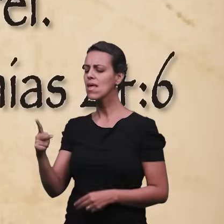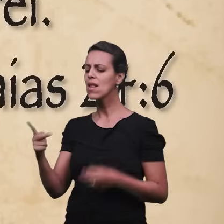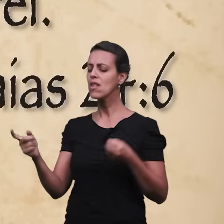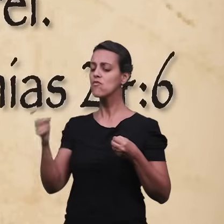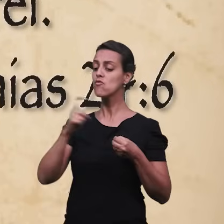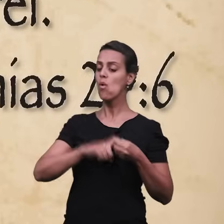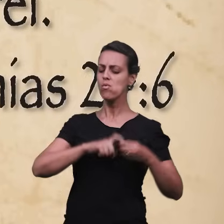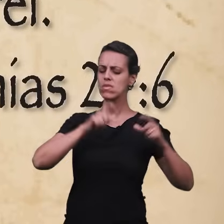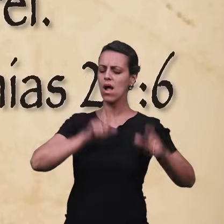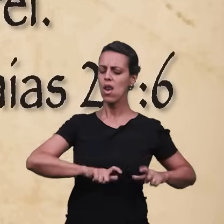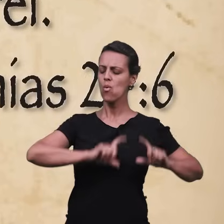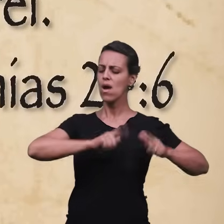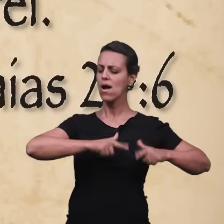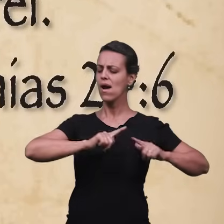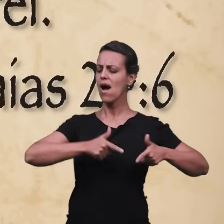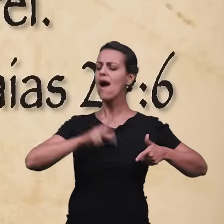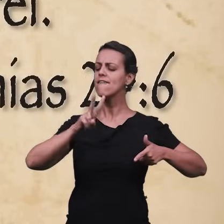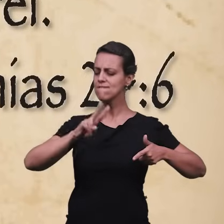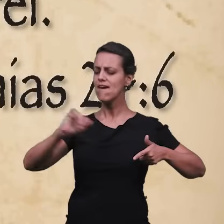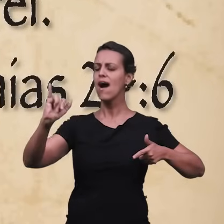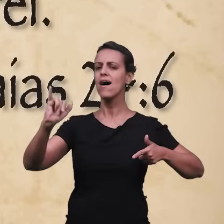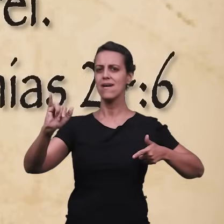esta terra, e